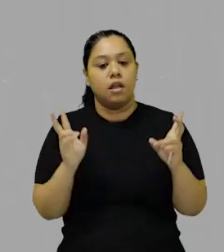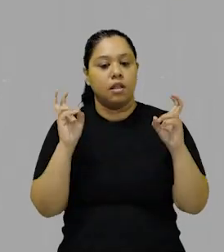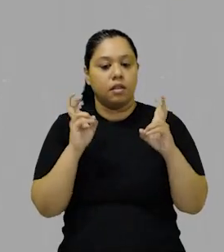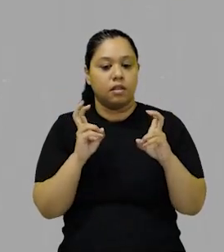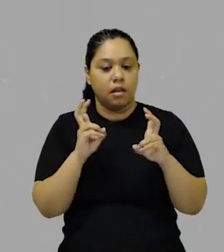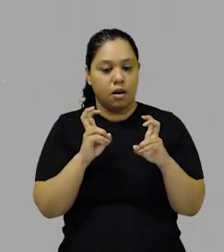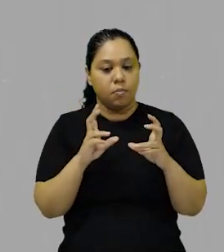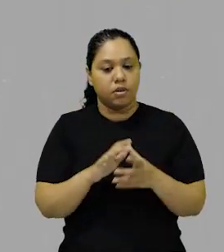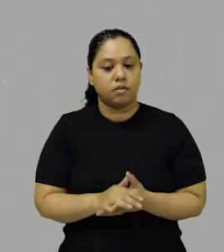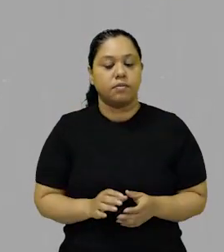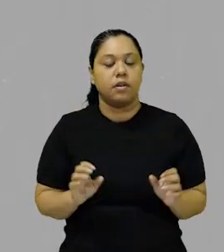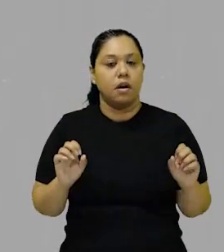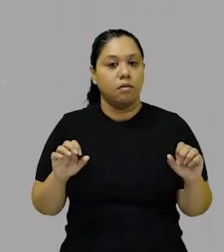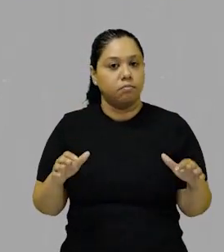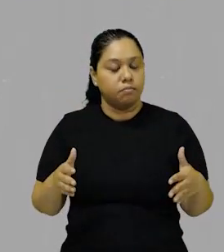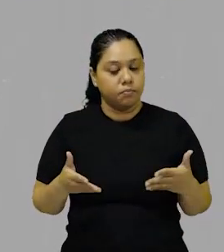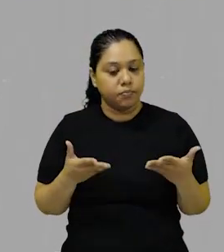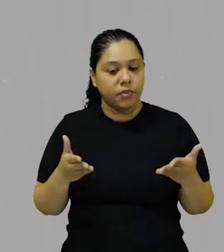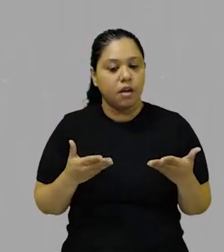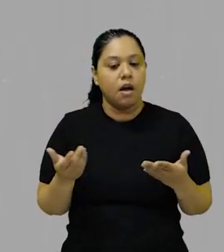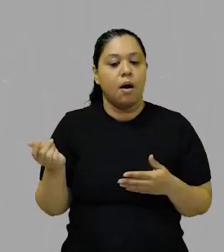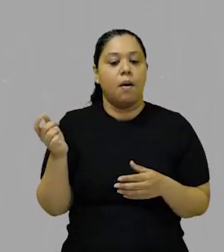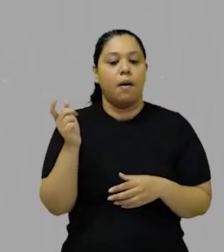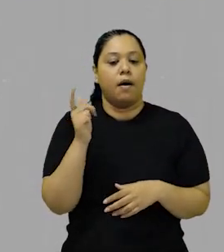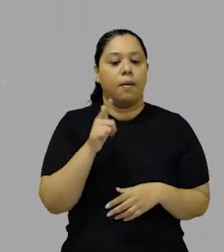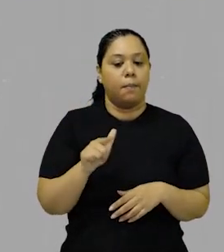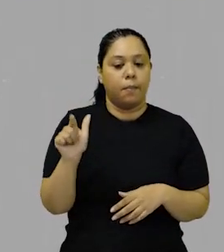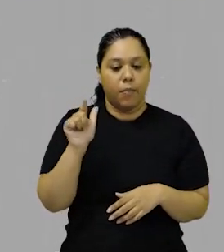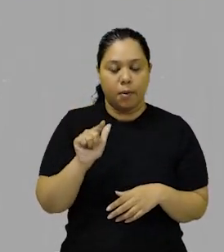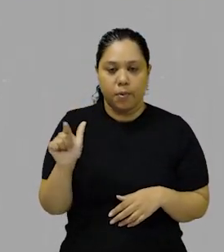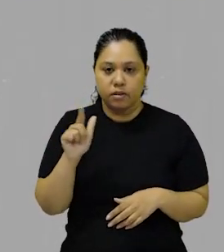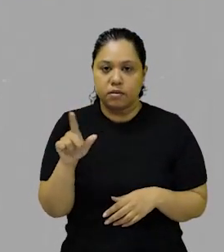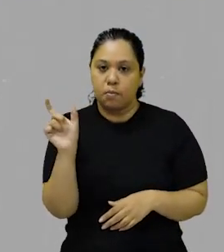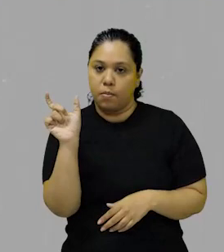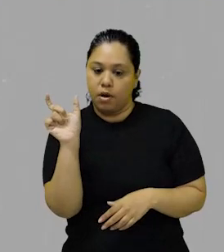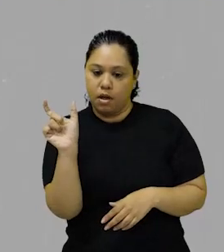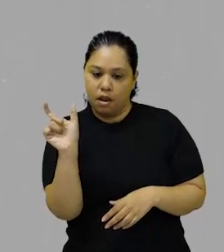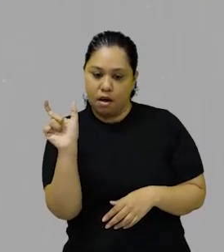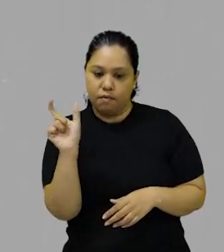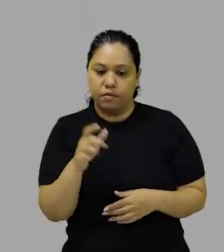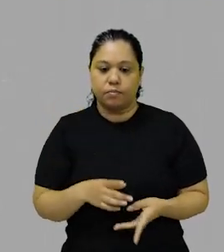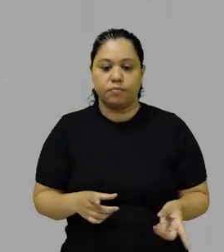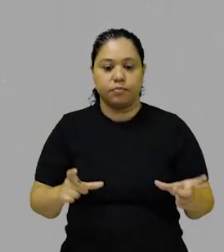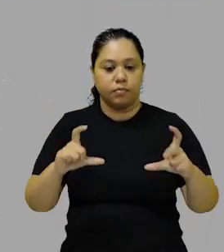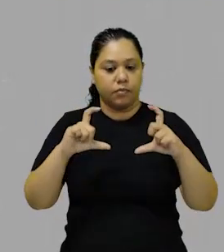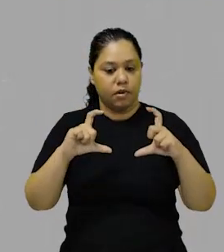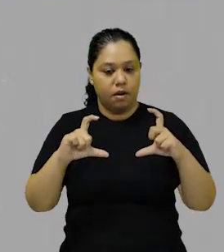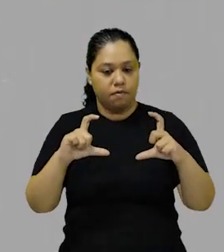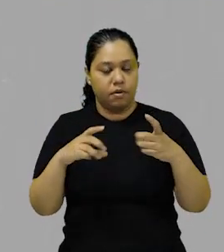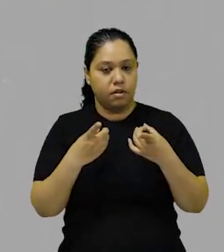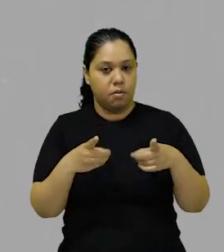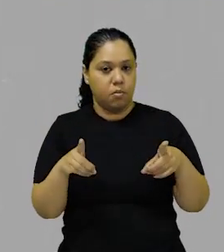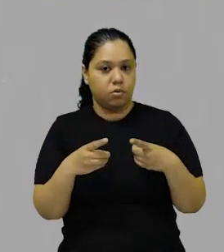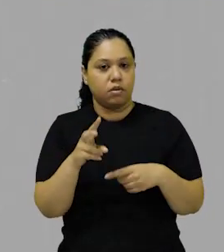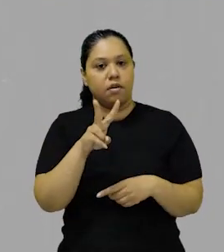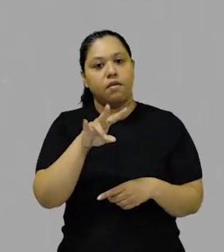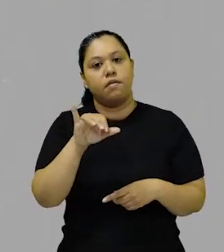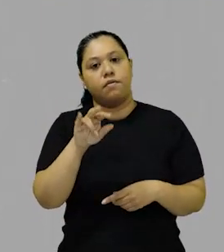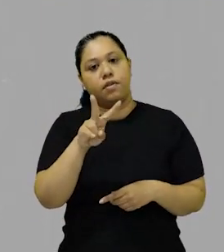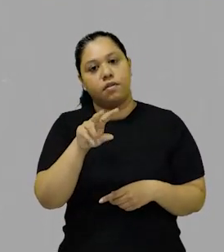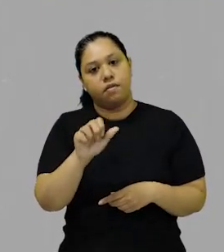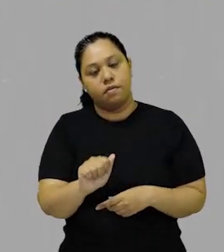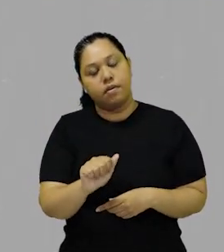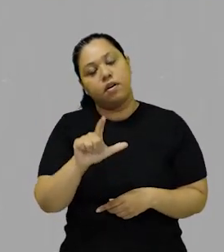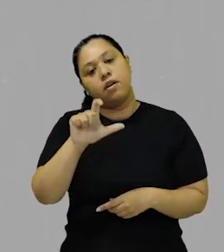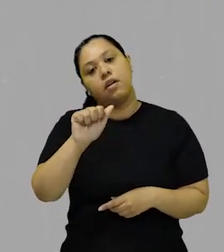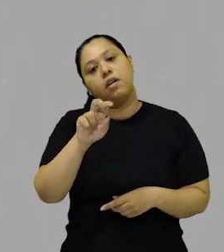reforçados pela repetição de trechos ou palavras. O fragmento da canção Viva la Vida, por exemplo,